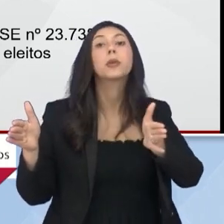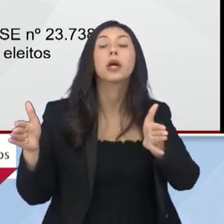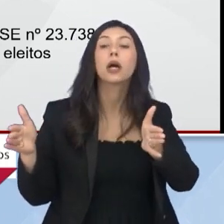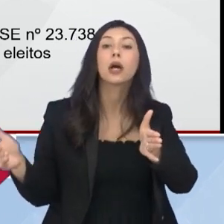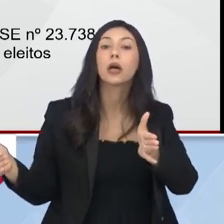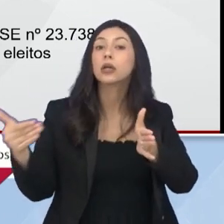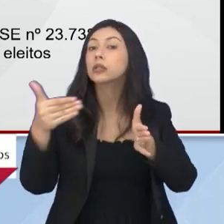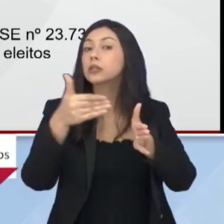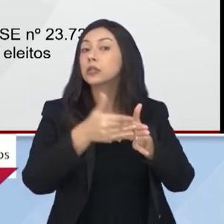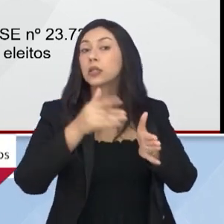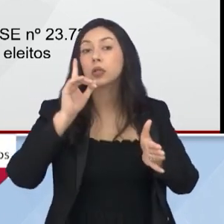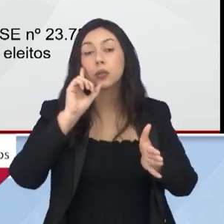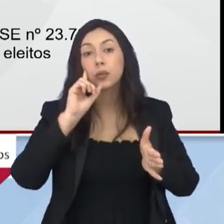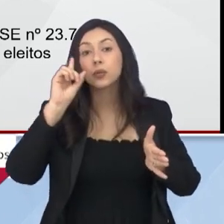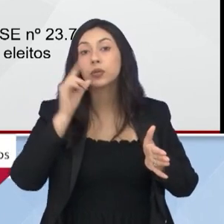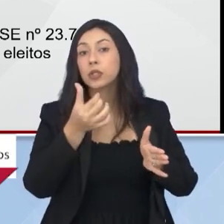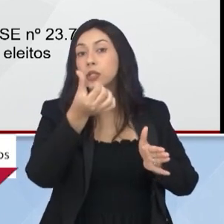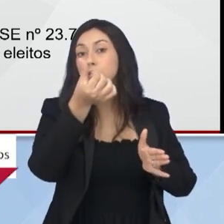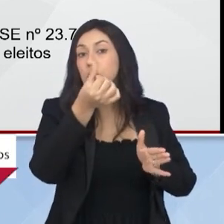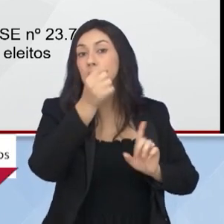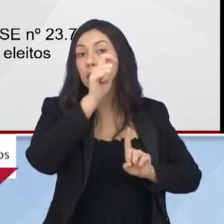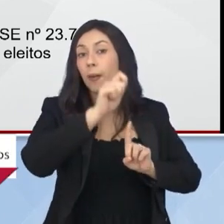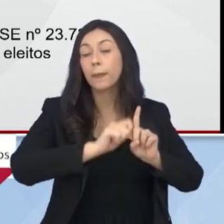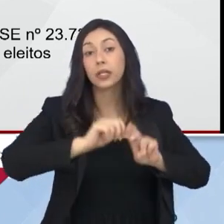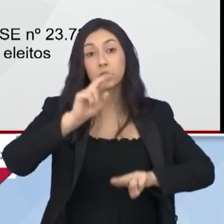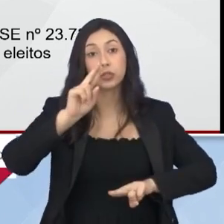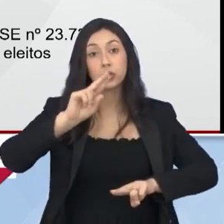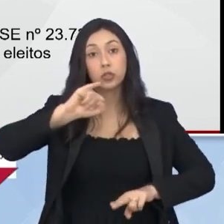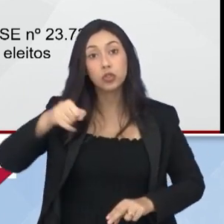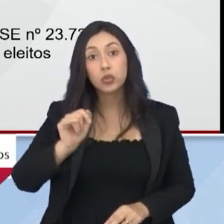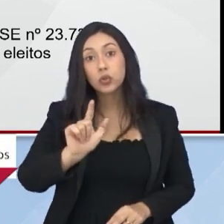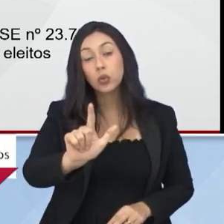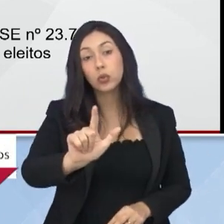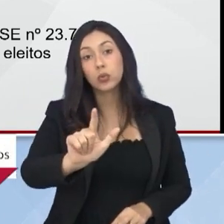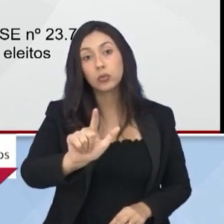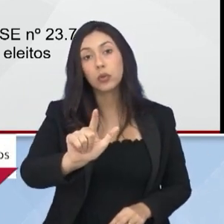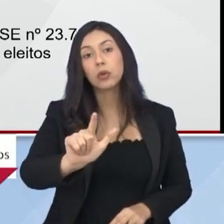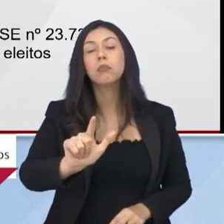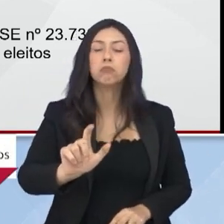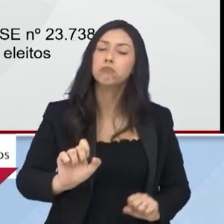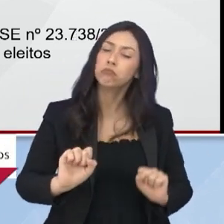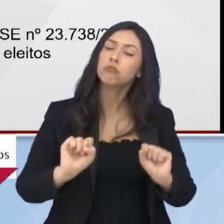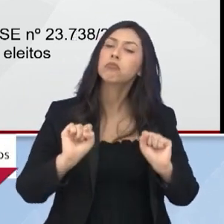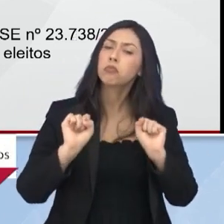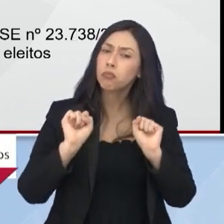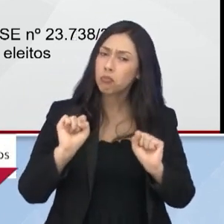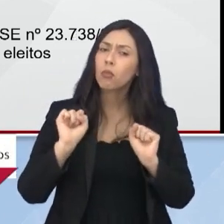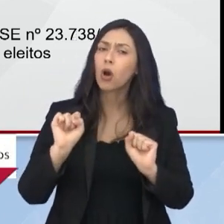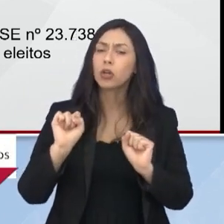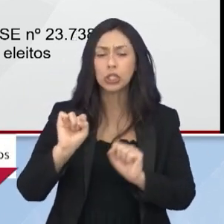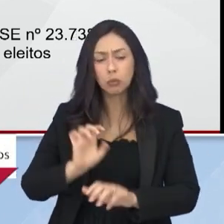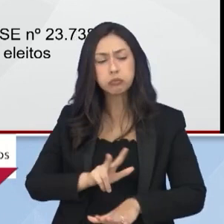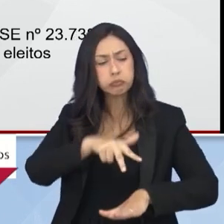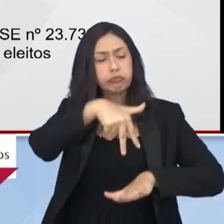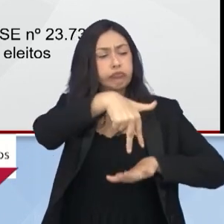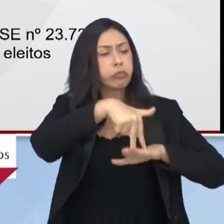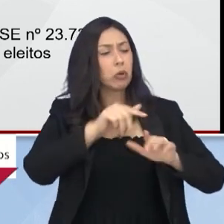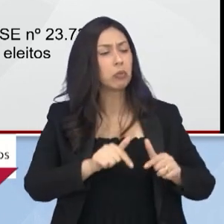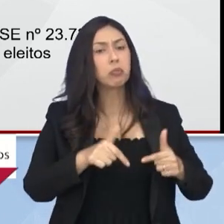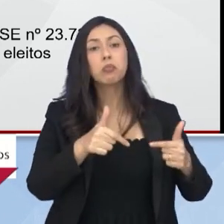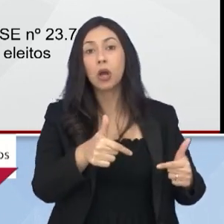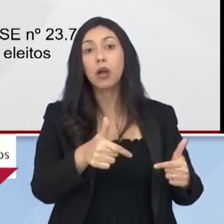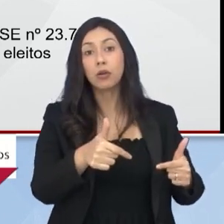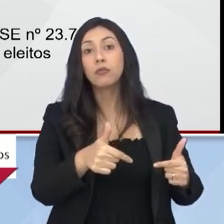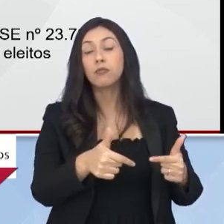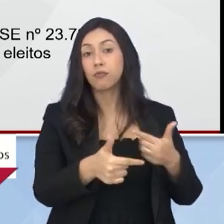o dia 6 de julho eu posso nomear mesmo depois do período de vedação tá